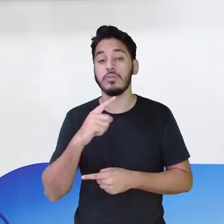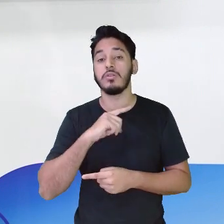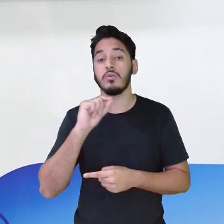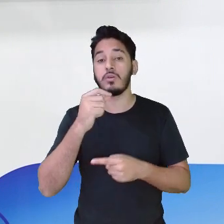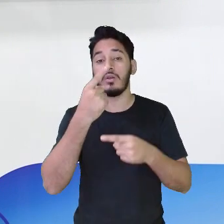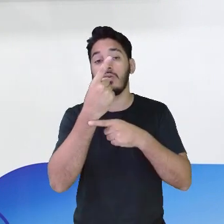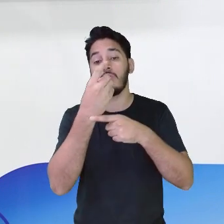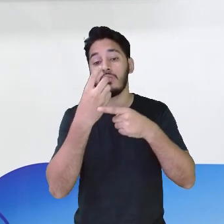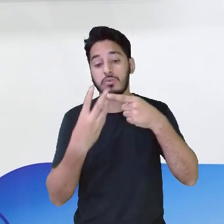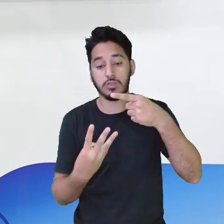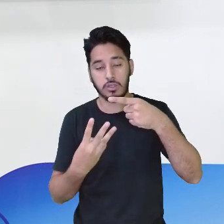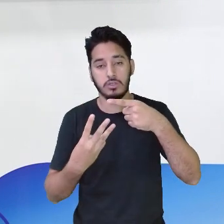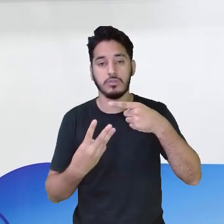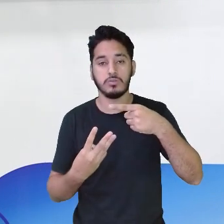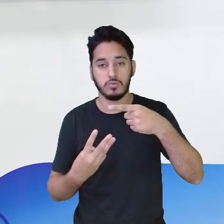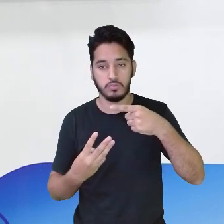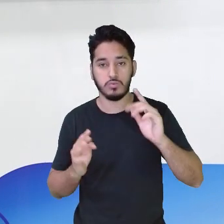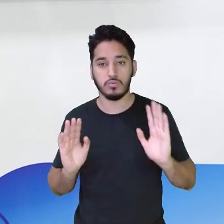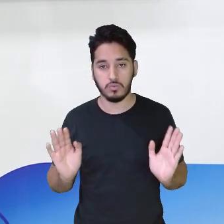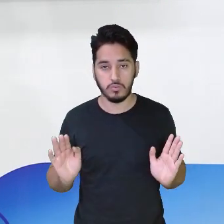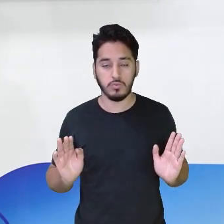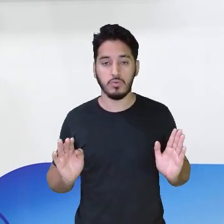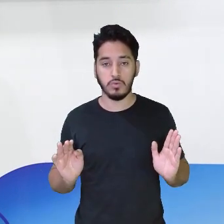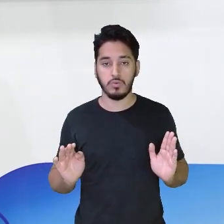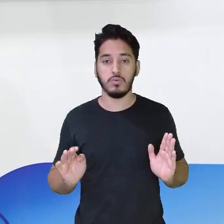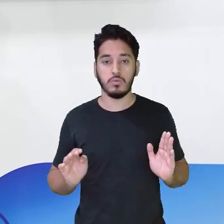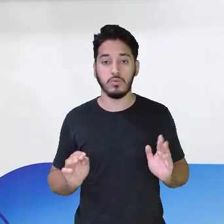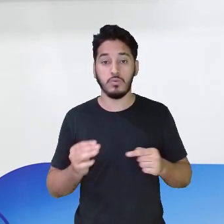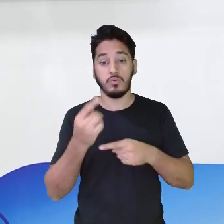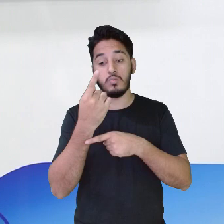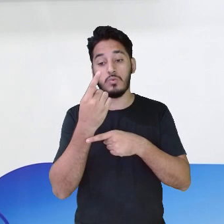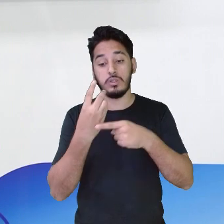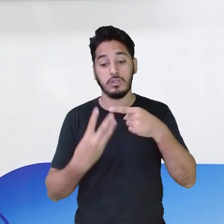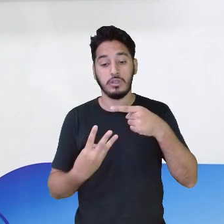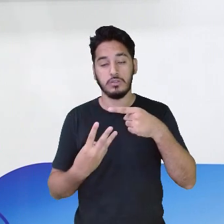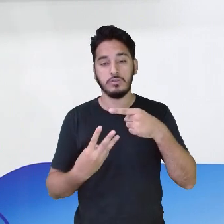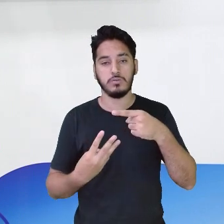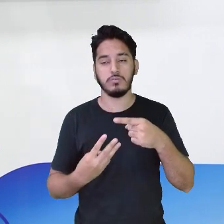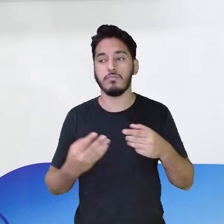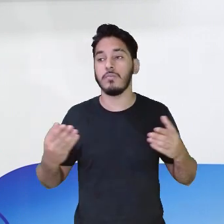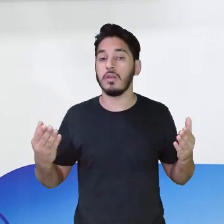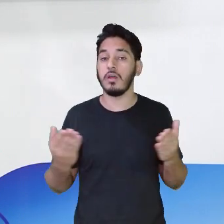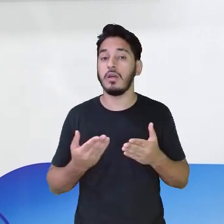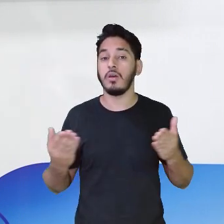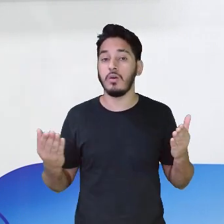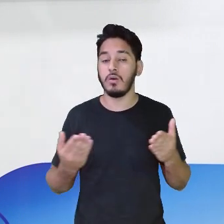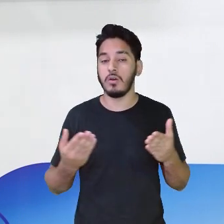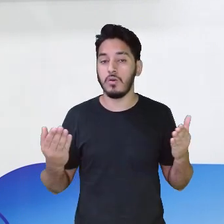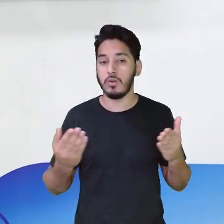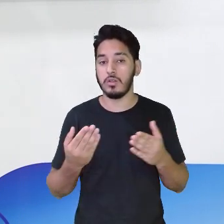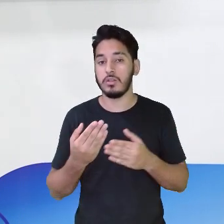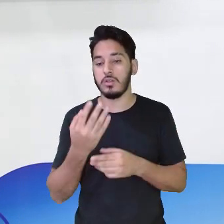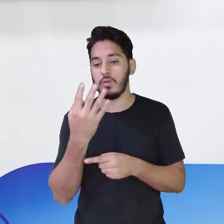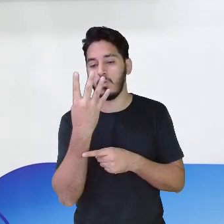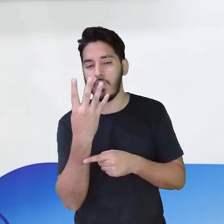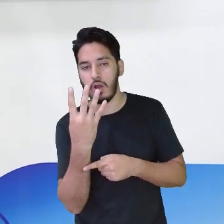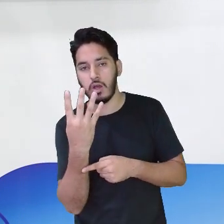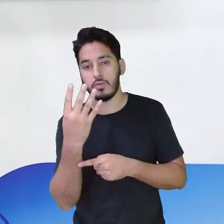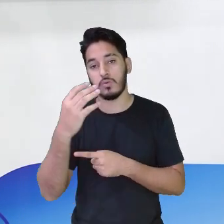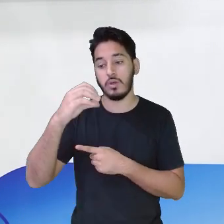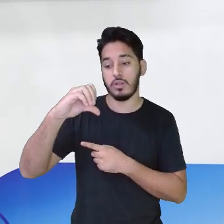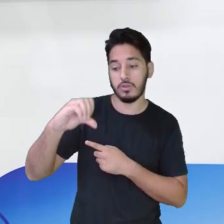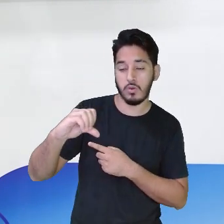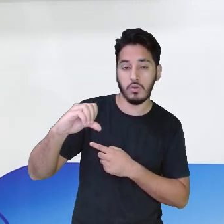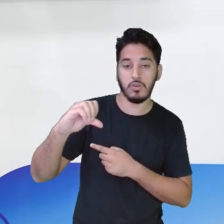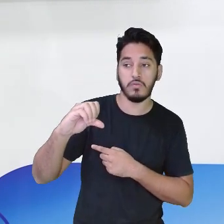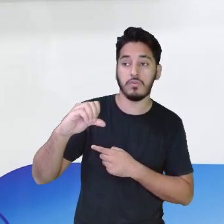um terço. Um terceiro não, um terço. Agora, de 4 a